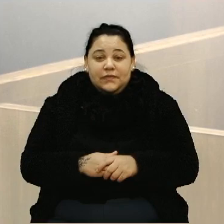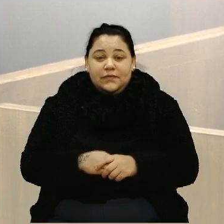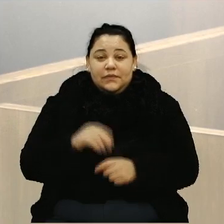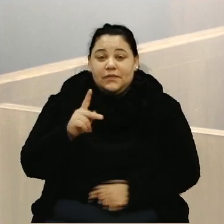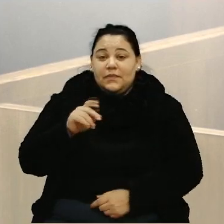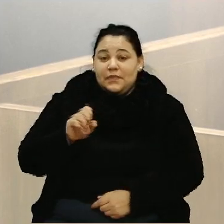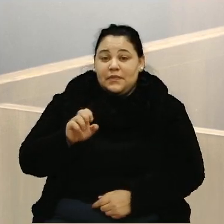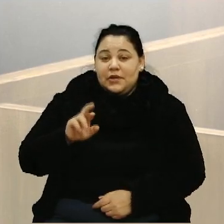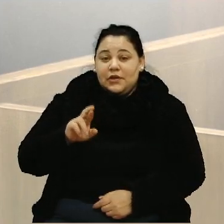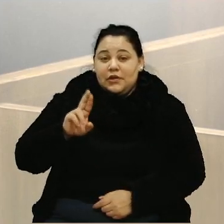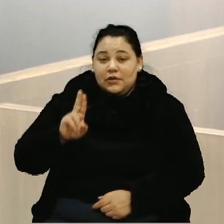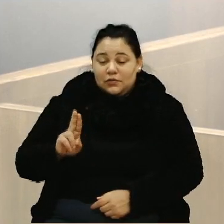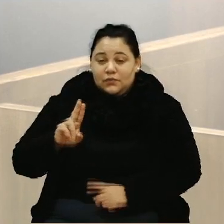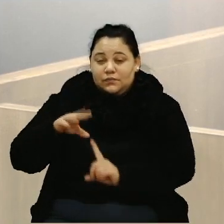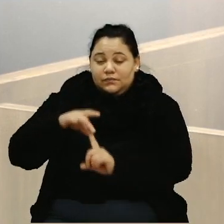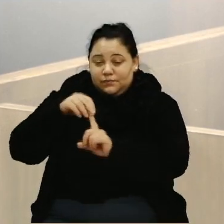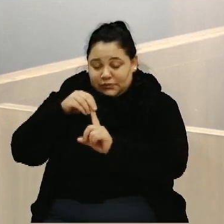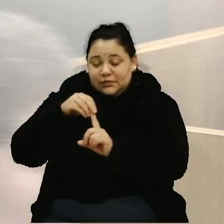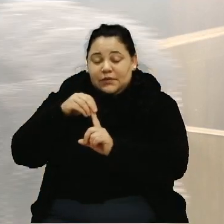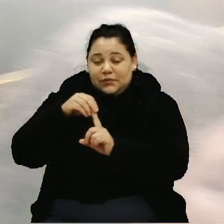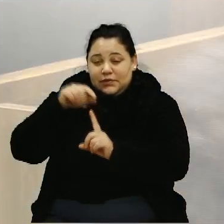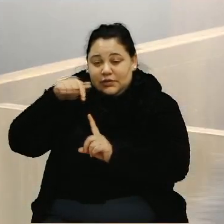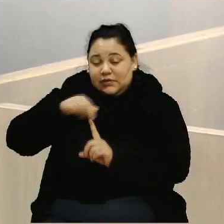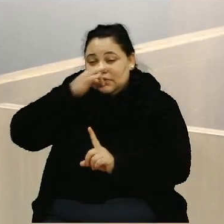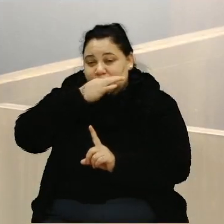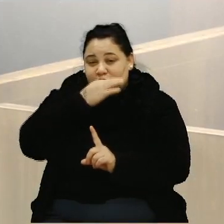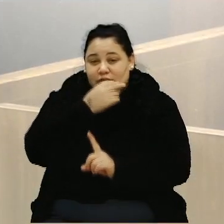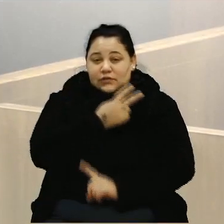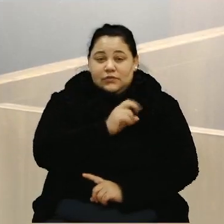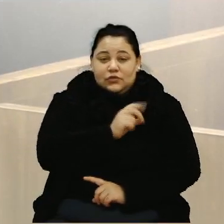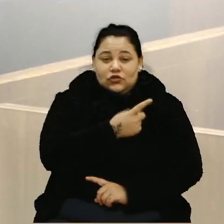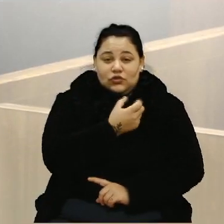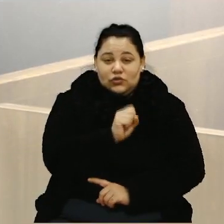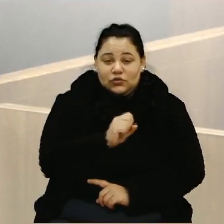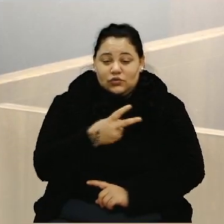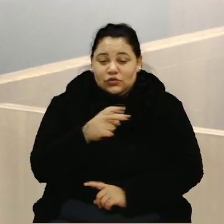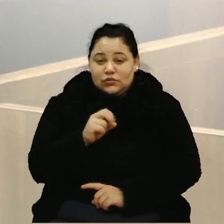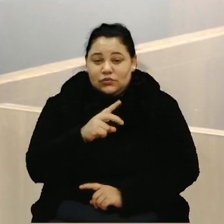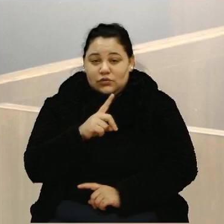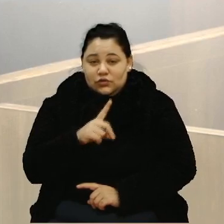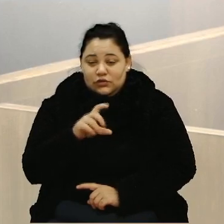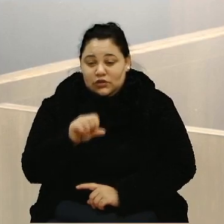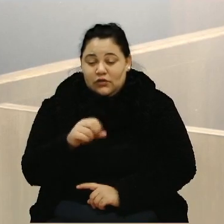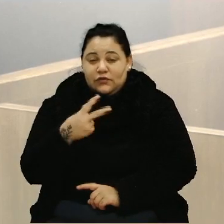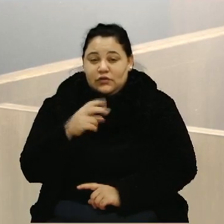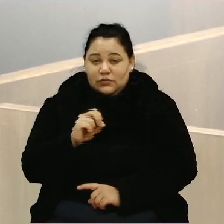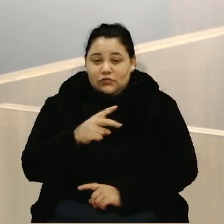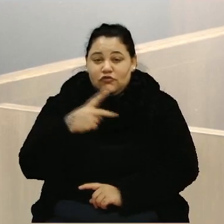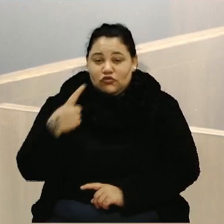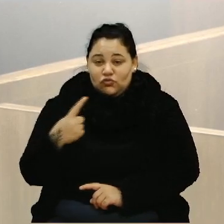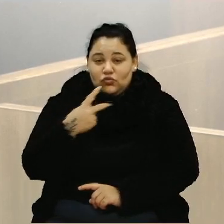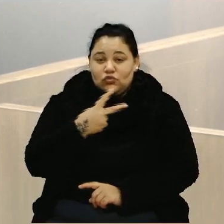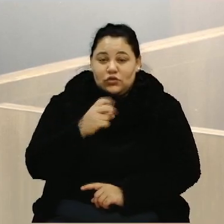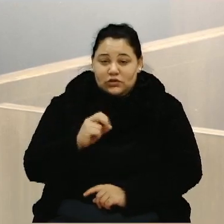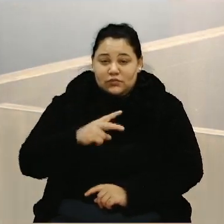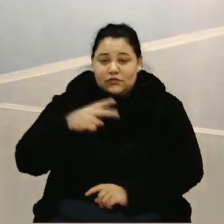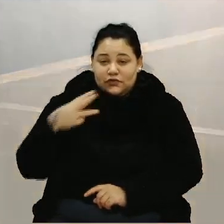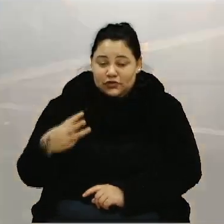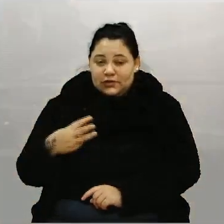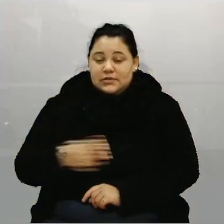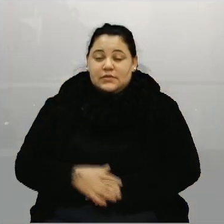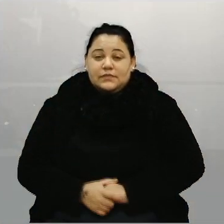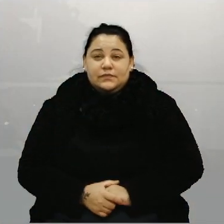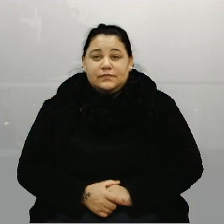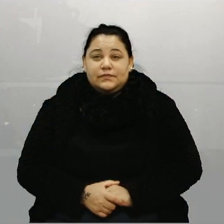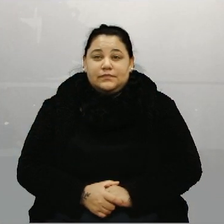de 2018, 2019, 2021, 2022 e 2023.